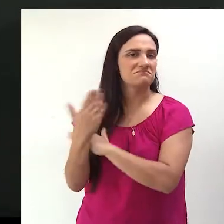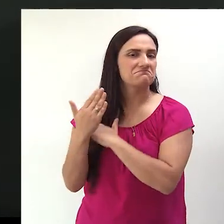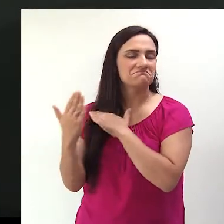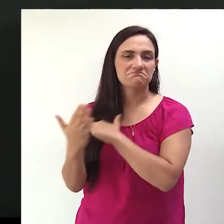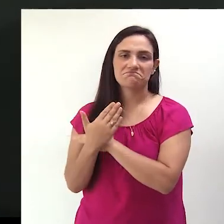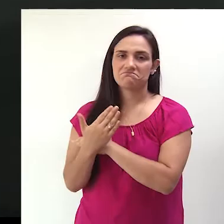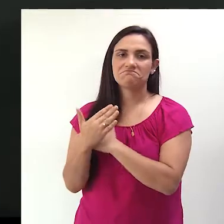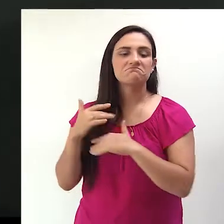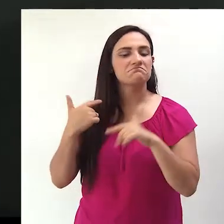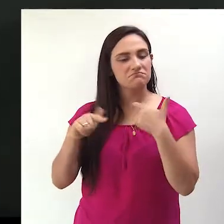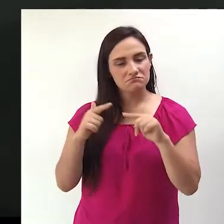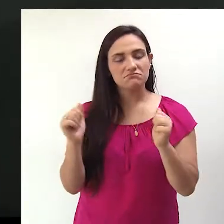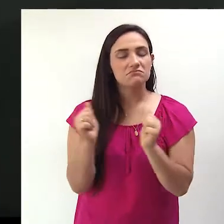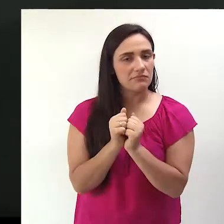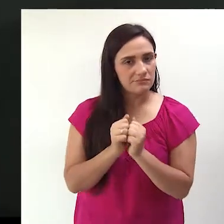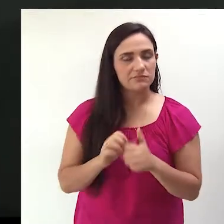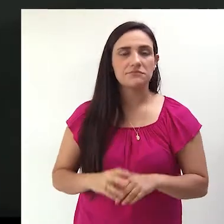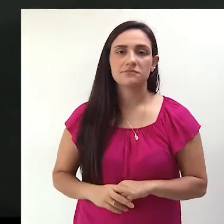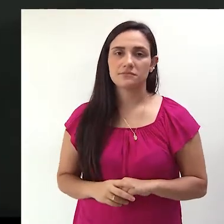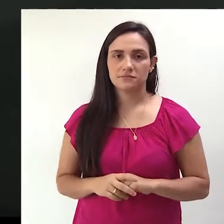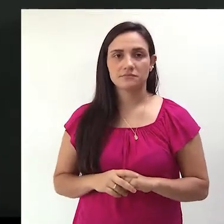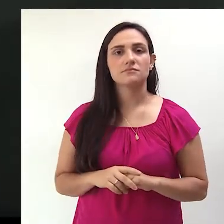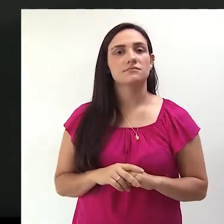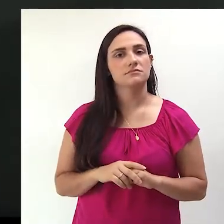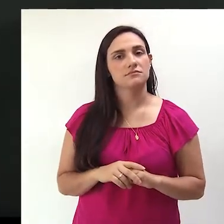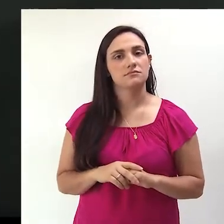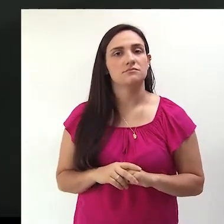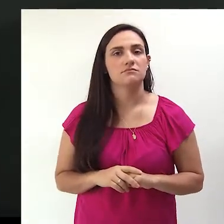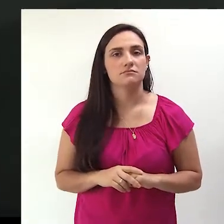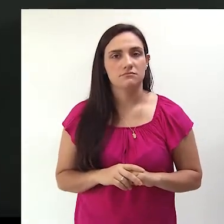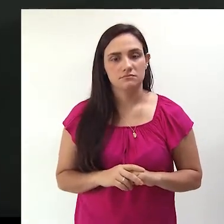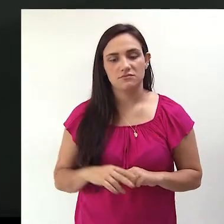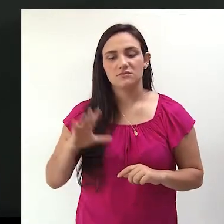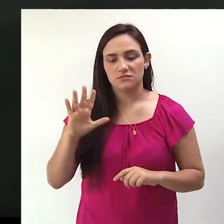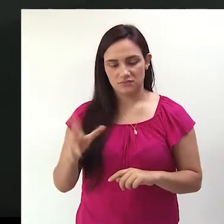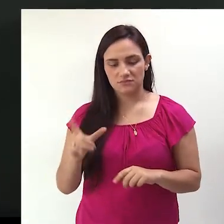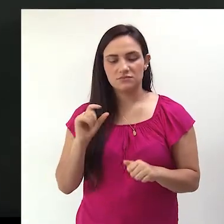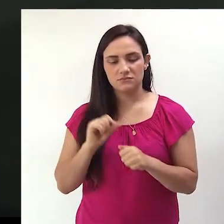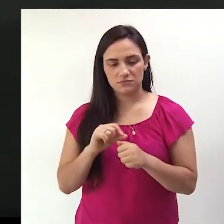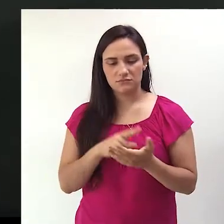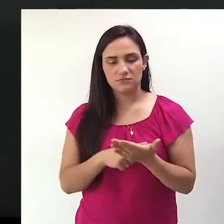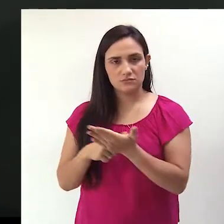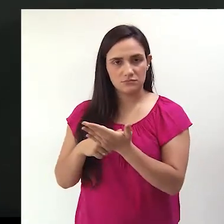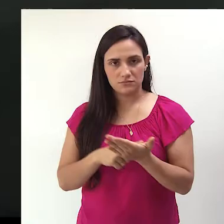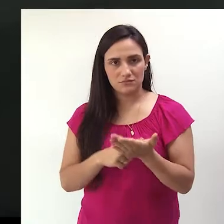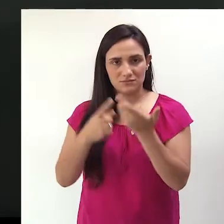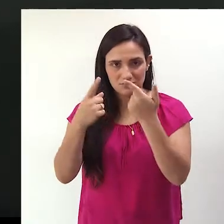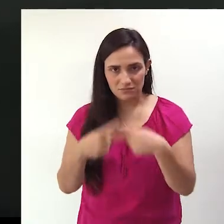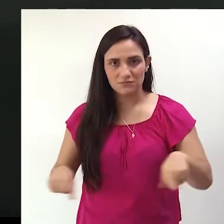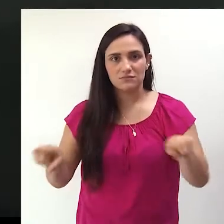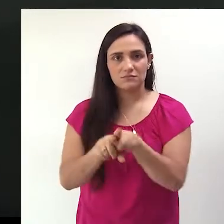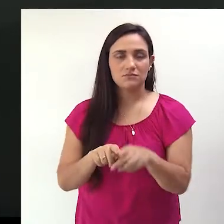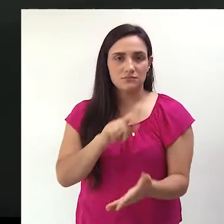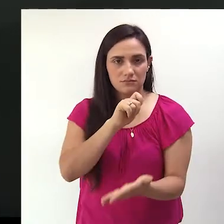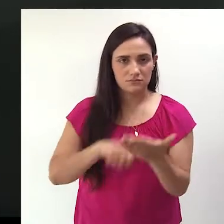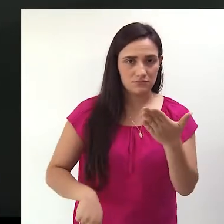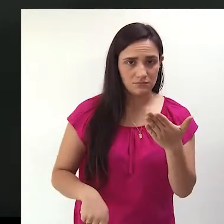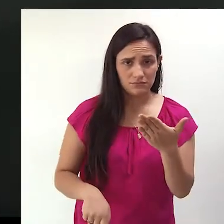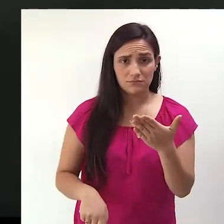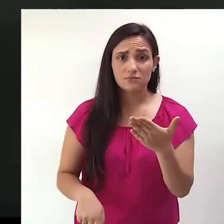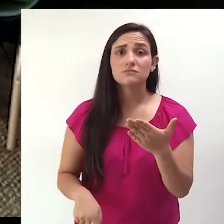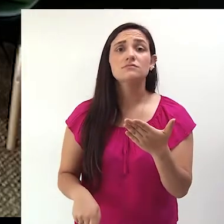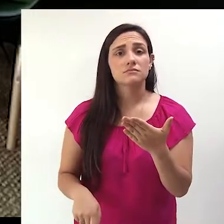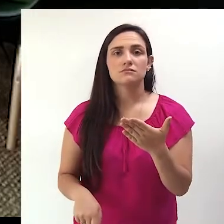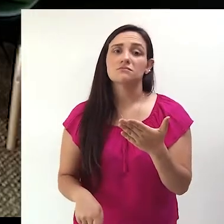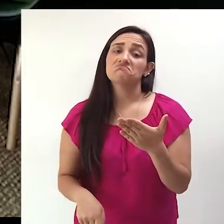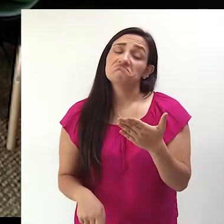diretamente trabalhando. Estamos firmando um termo de cooperação, mas independente dessa formalização do termo, nós